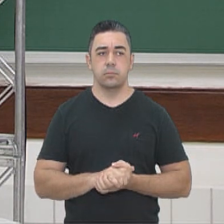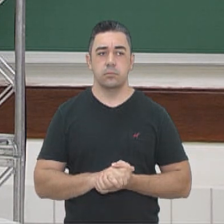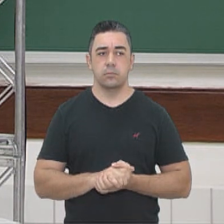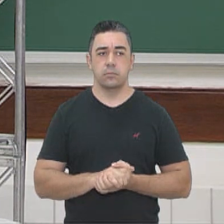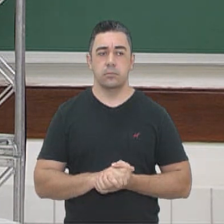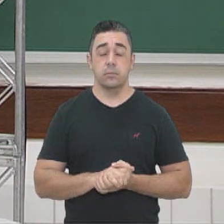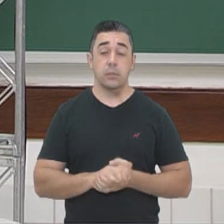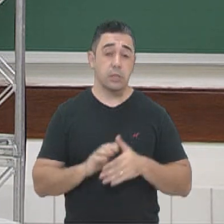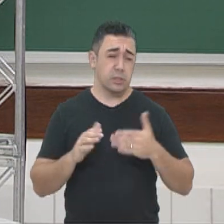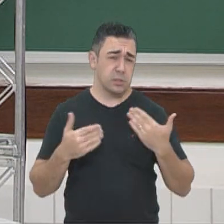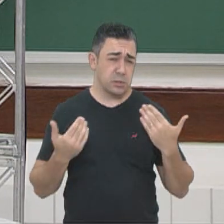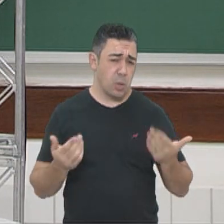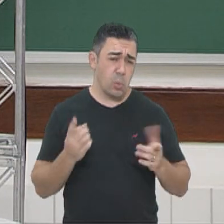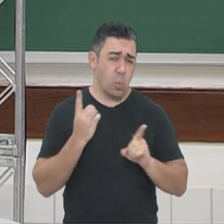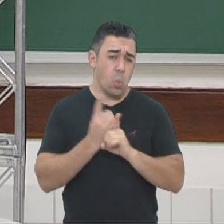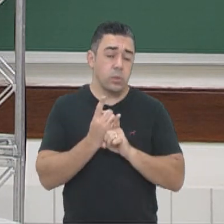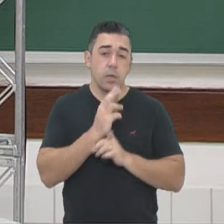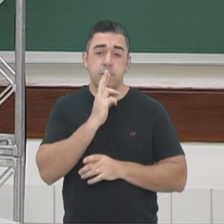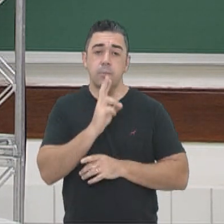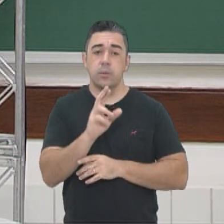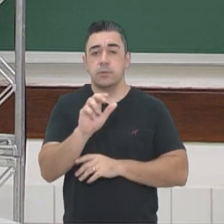a 4/3.